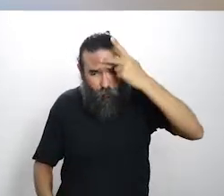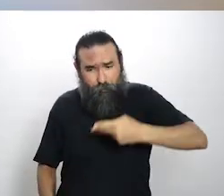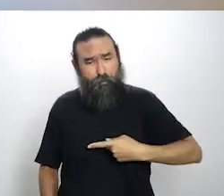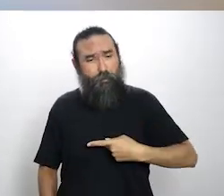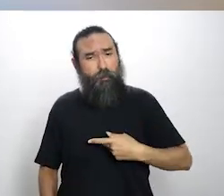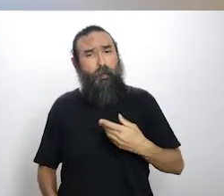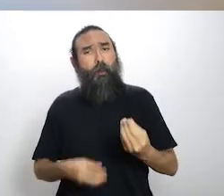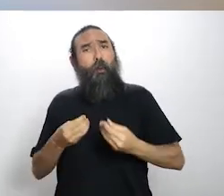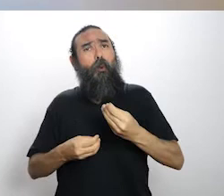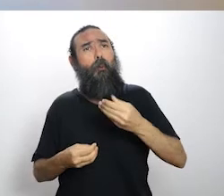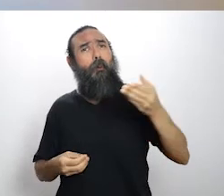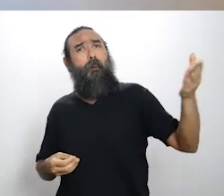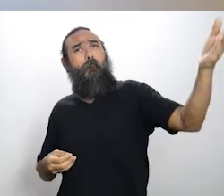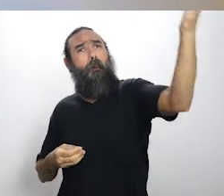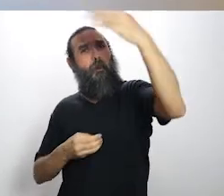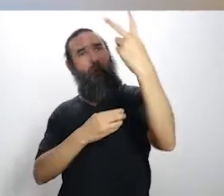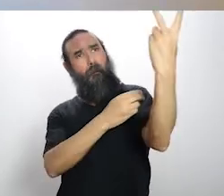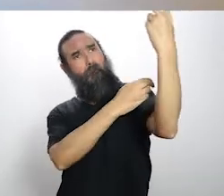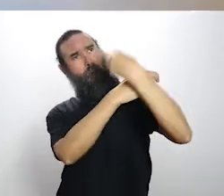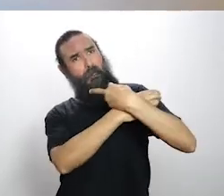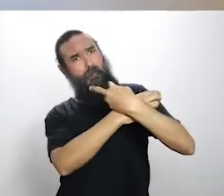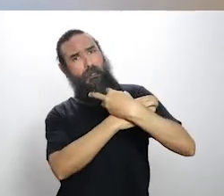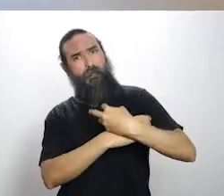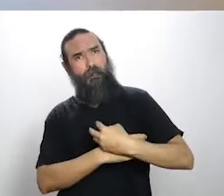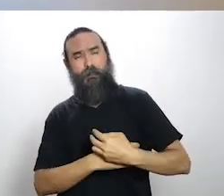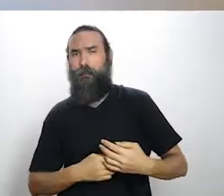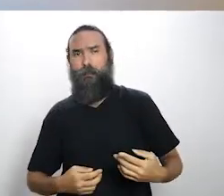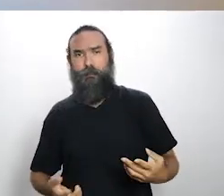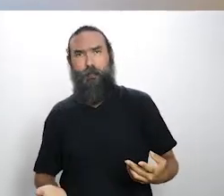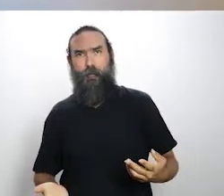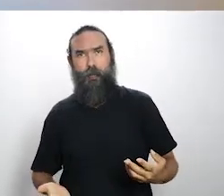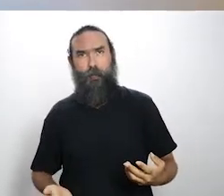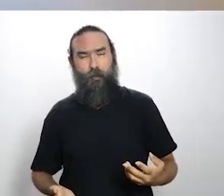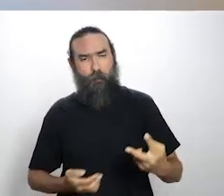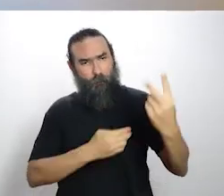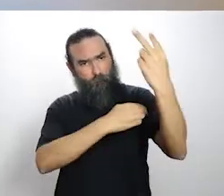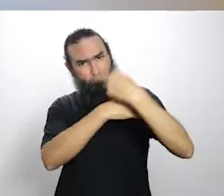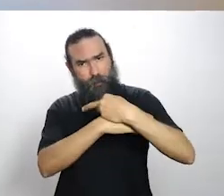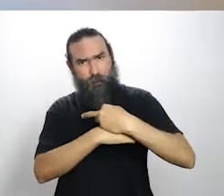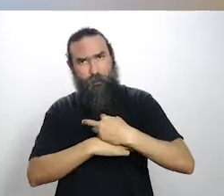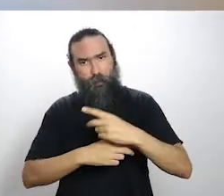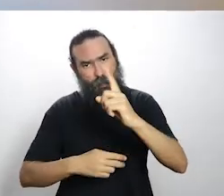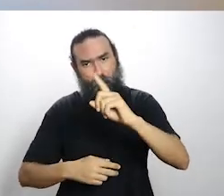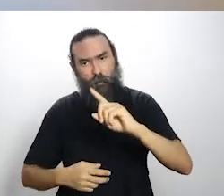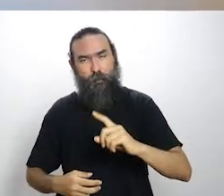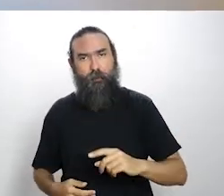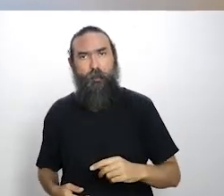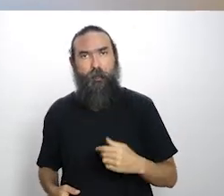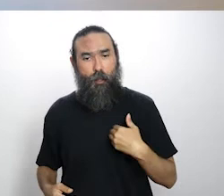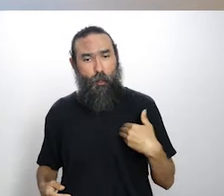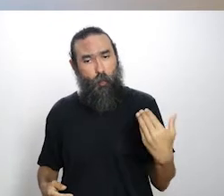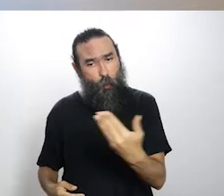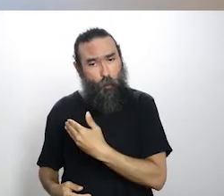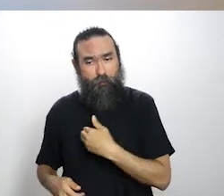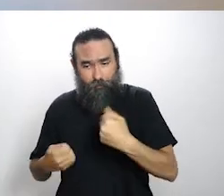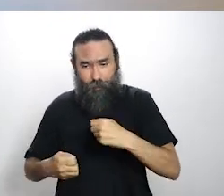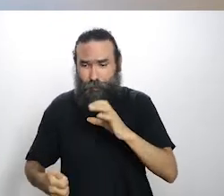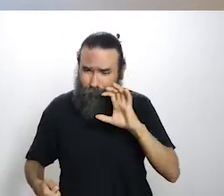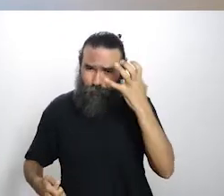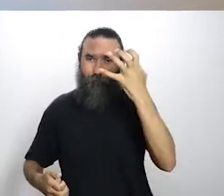fomos para começar. Se nós nunca fomos, então isso nos diz o